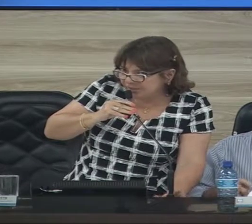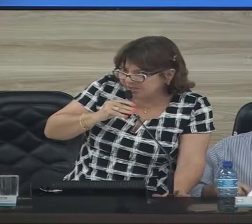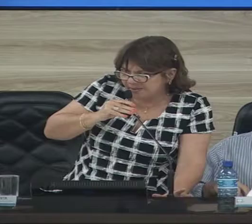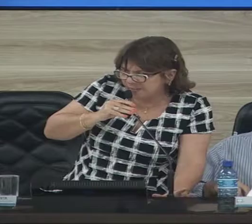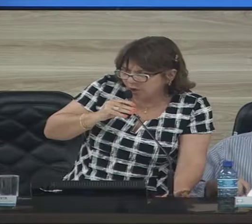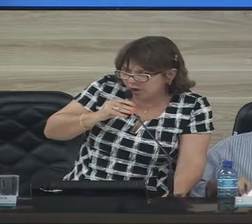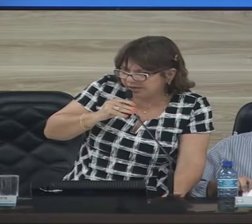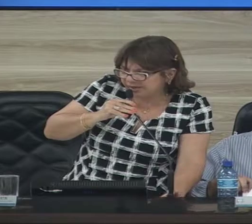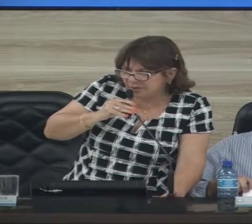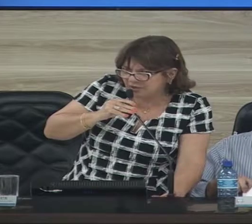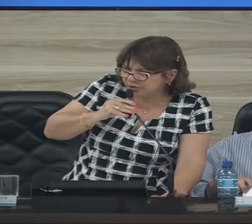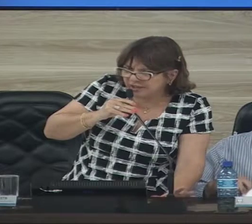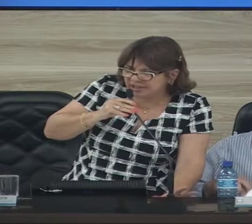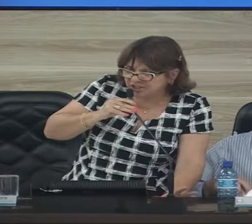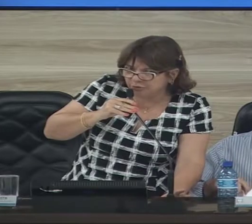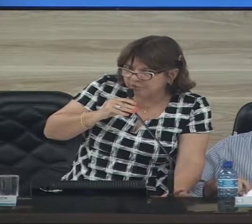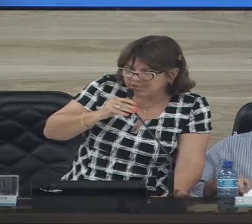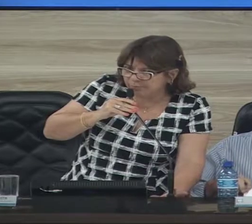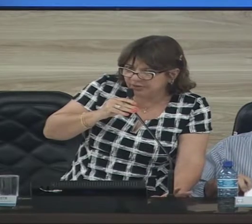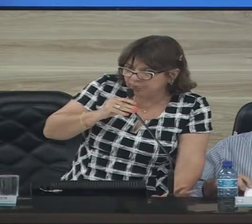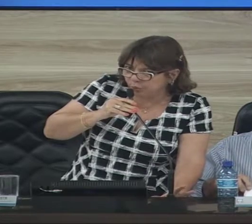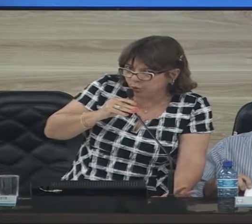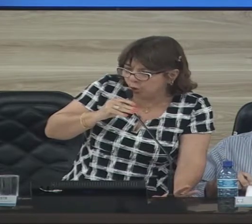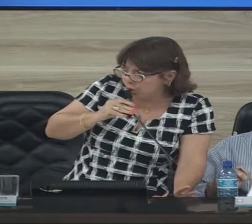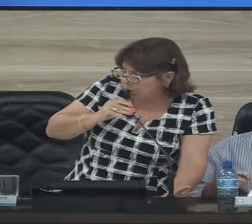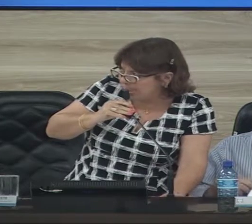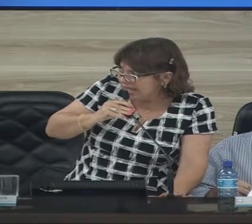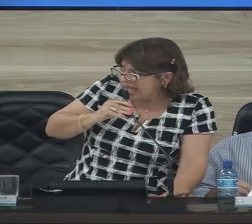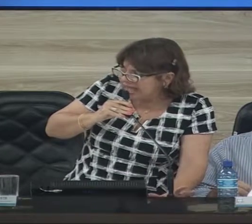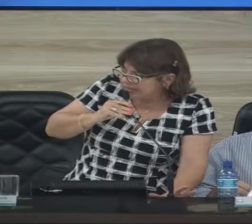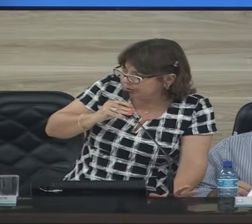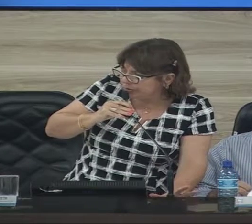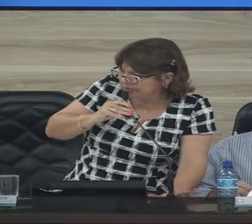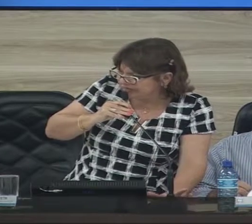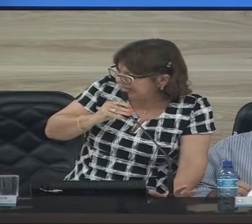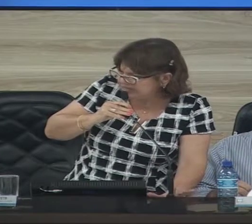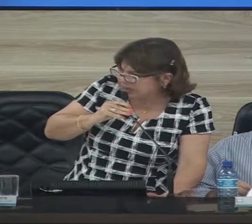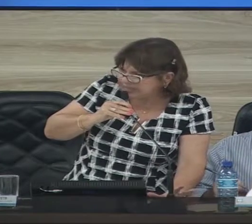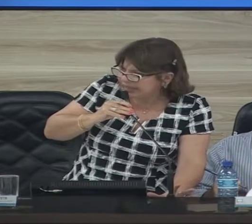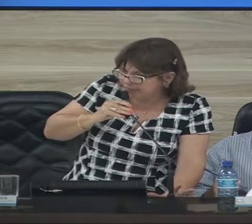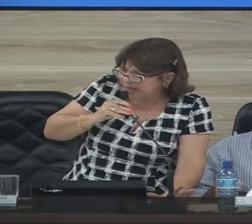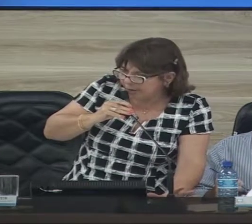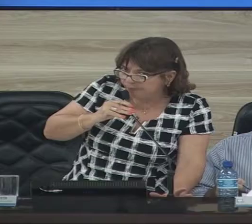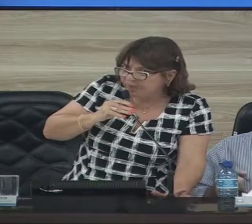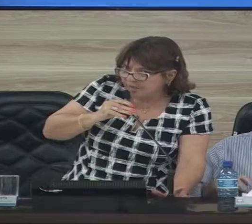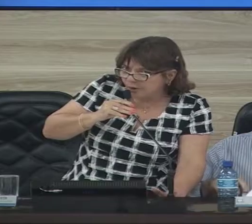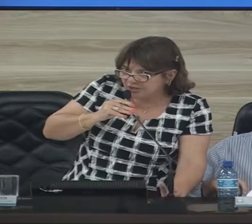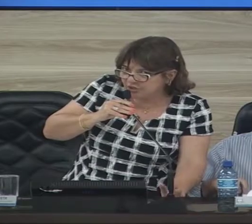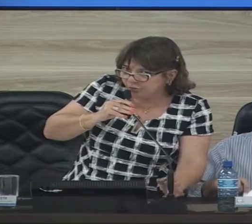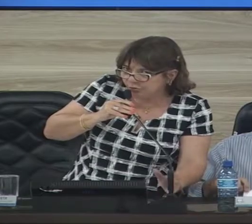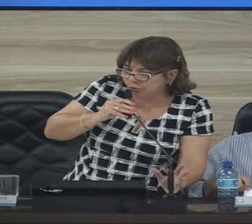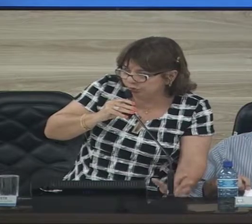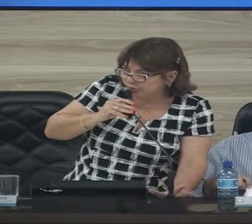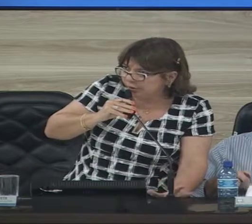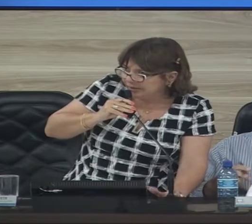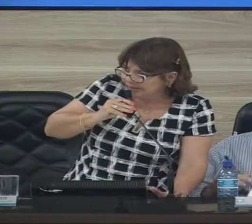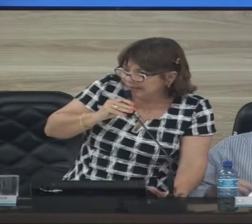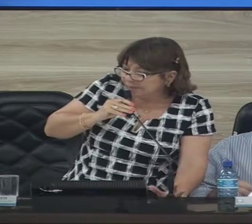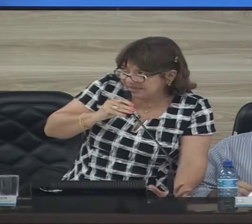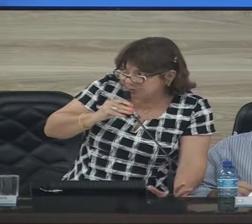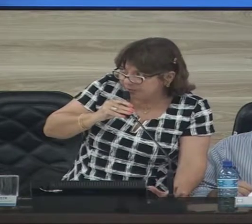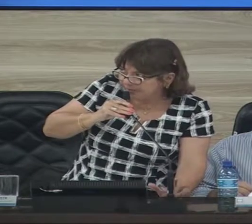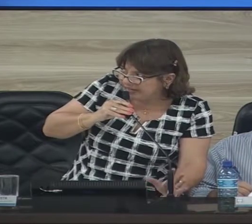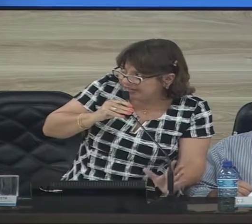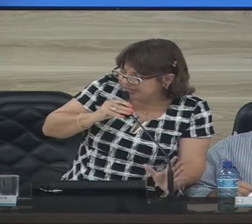gente não pode ser hipócrita, eu acho que não é questão de pudor, que não pode ver isso, aquilo, não. Eu acho que tudo,